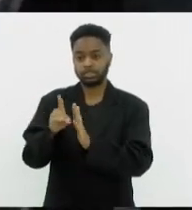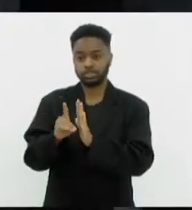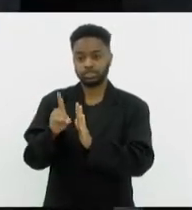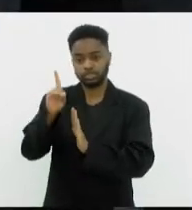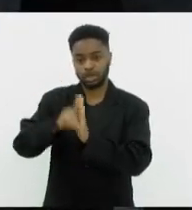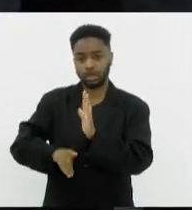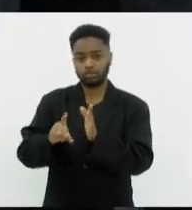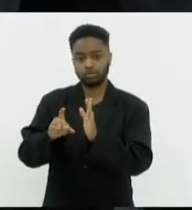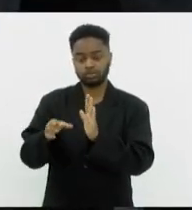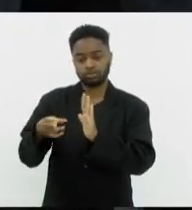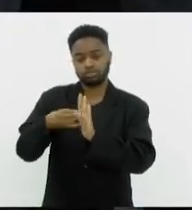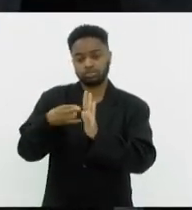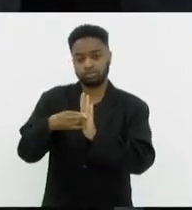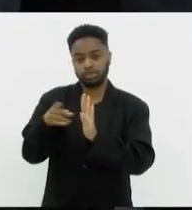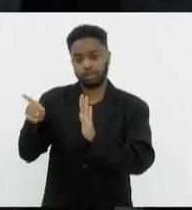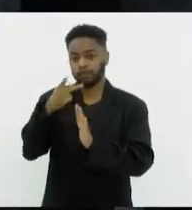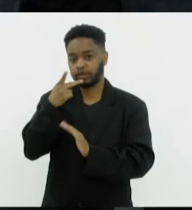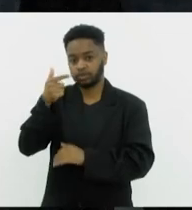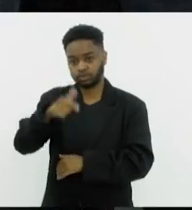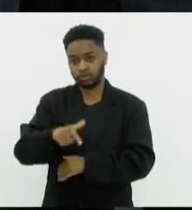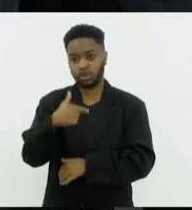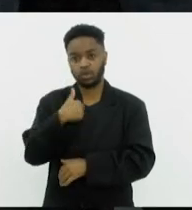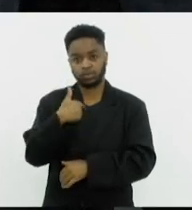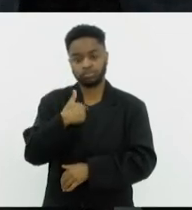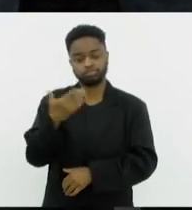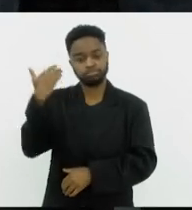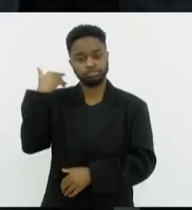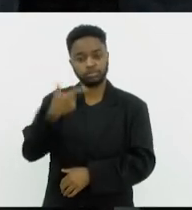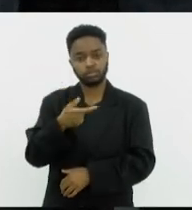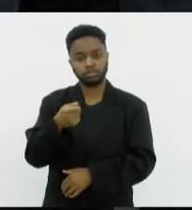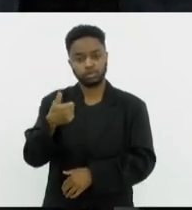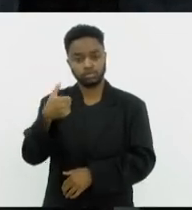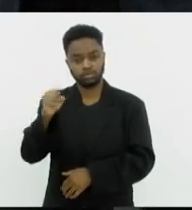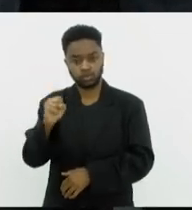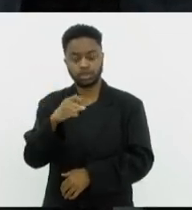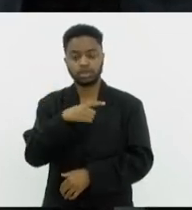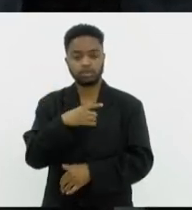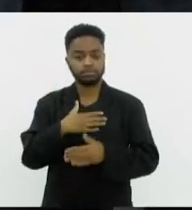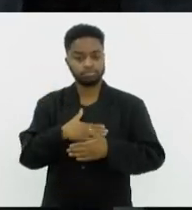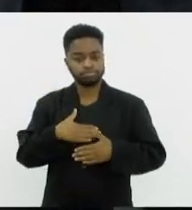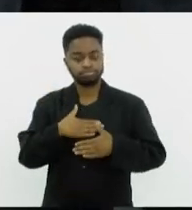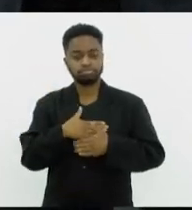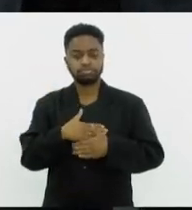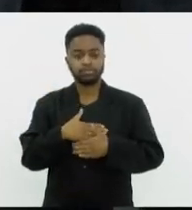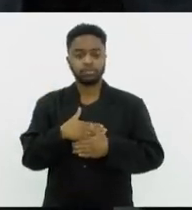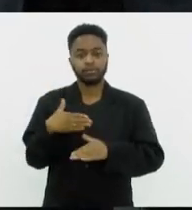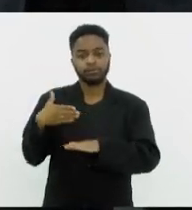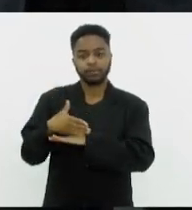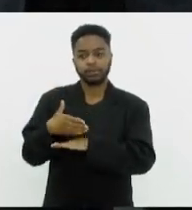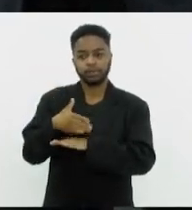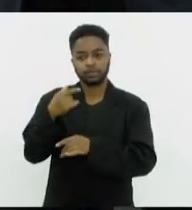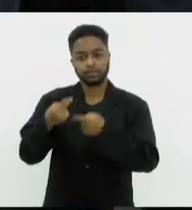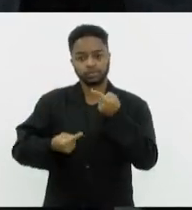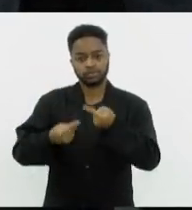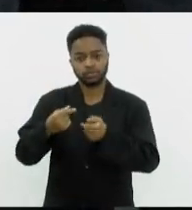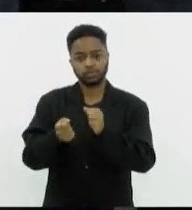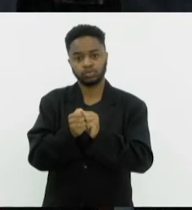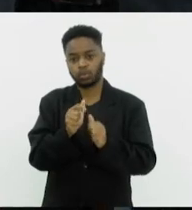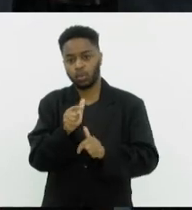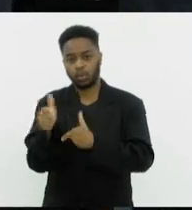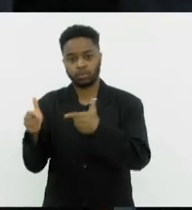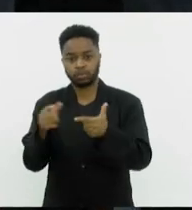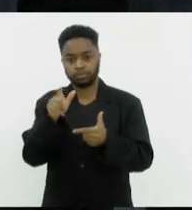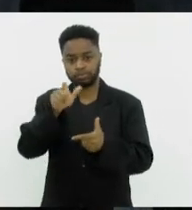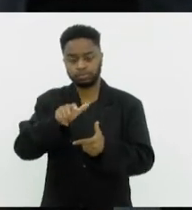novamente. Em primeiro lugar, eu, em 2018, tive a honra de participar de um debate ao lado com outras personalidades